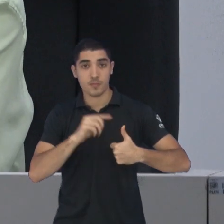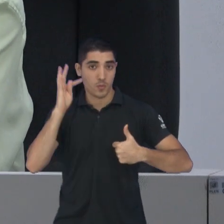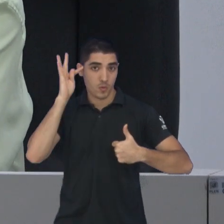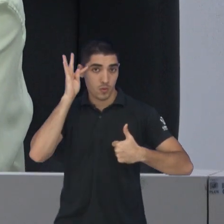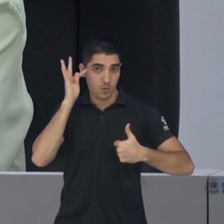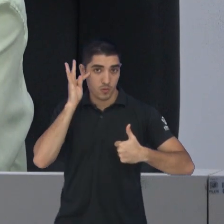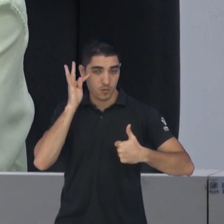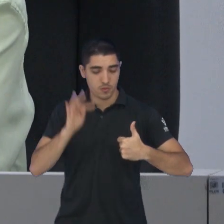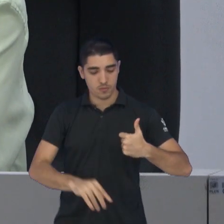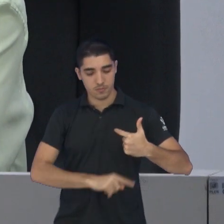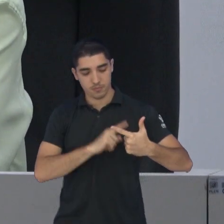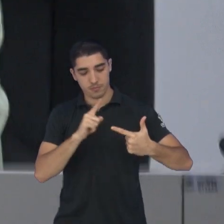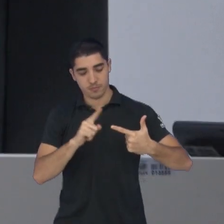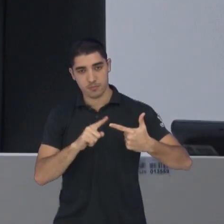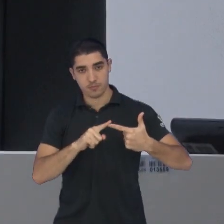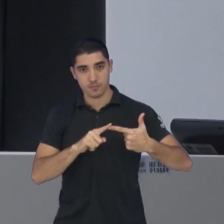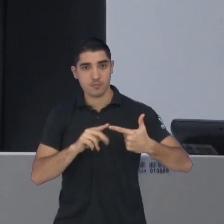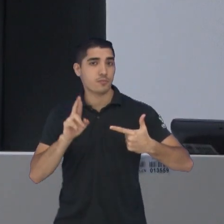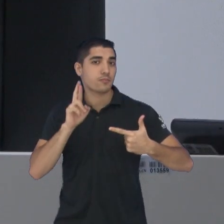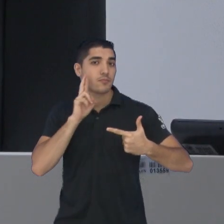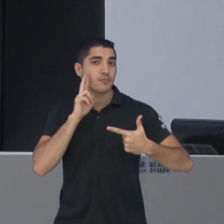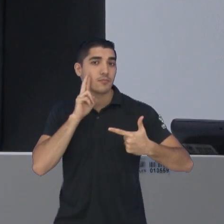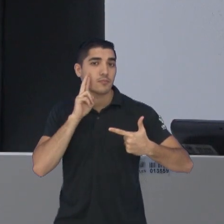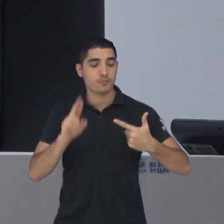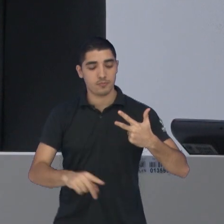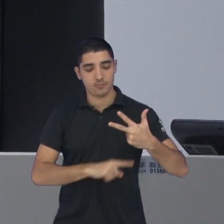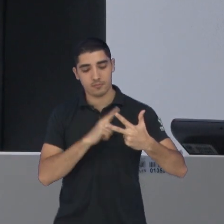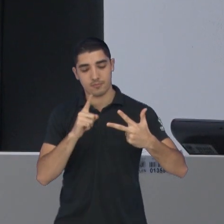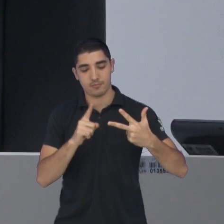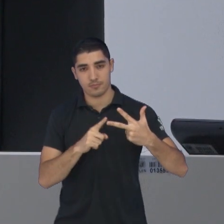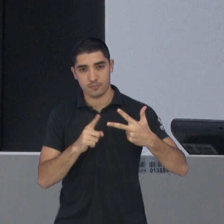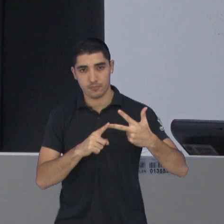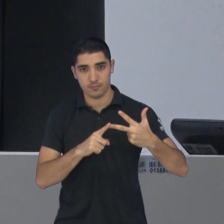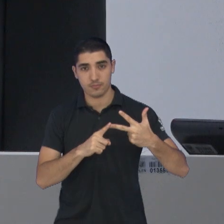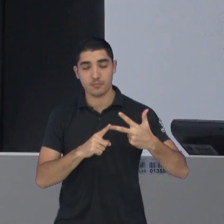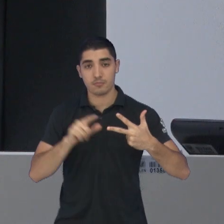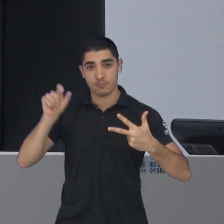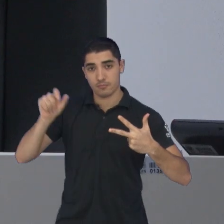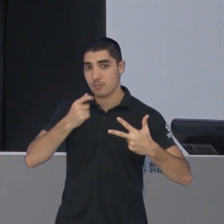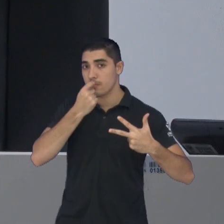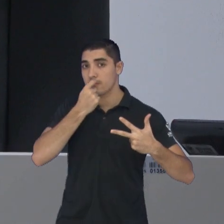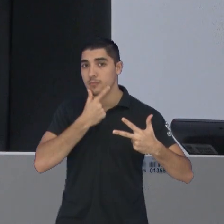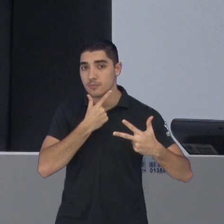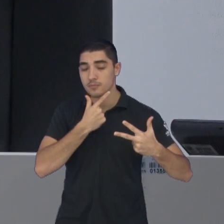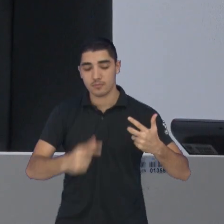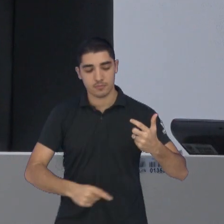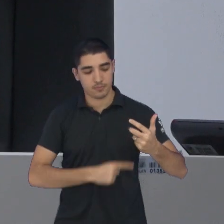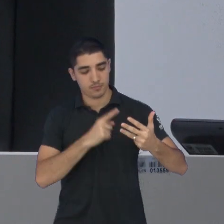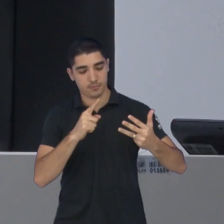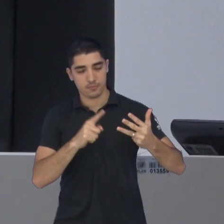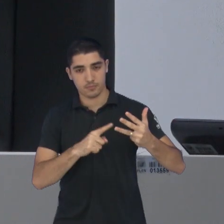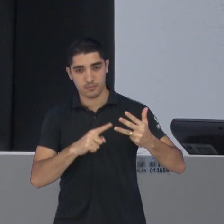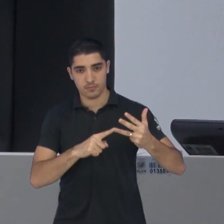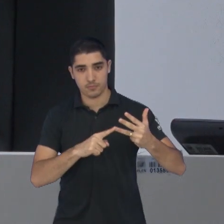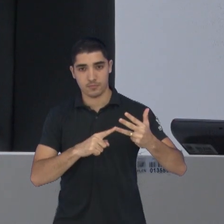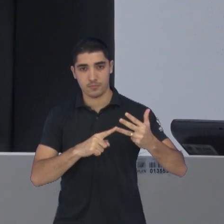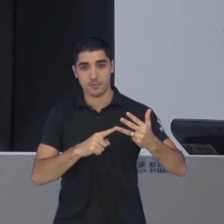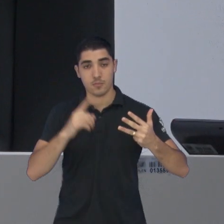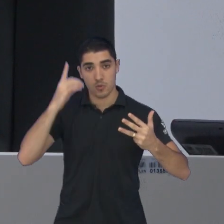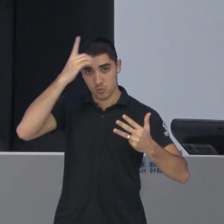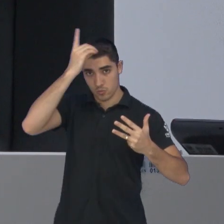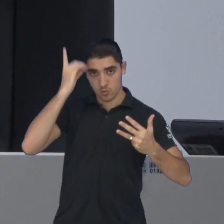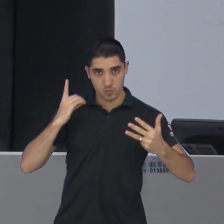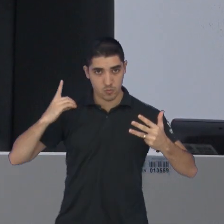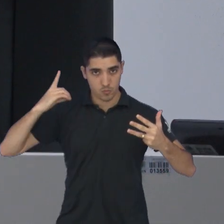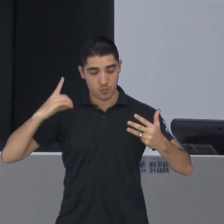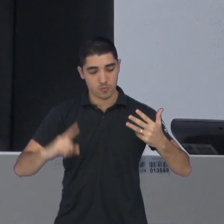Tomás Henrique, vereador Renato Santiago, vereador Roberto do Eleven, vereadora Dulce